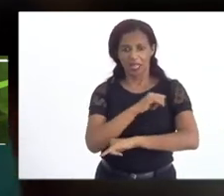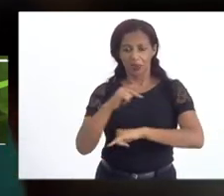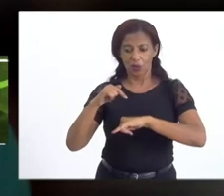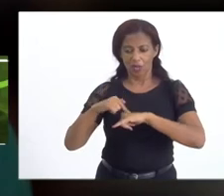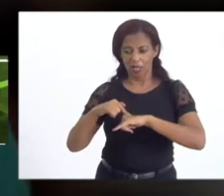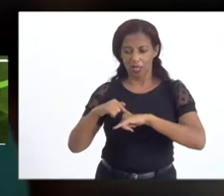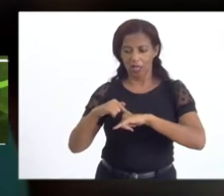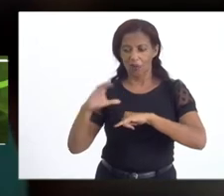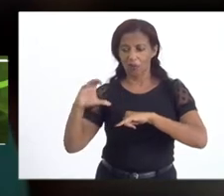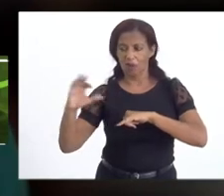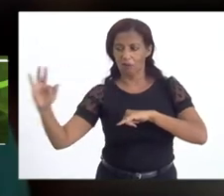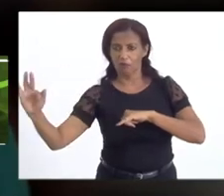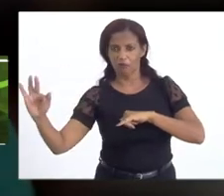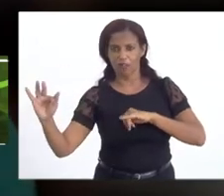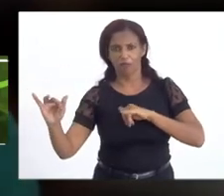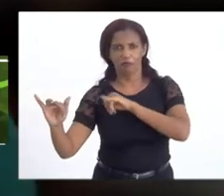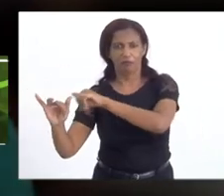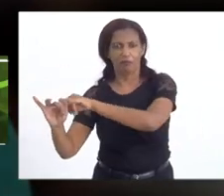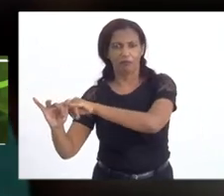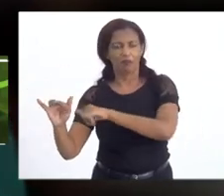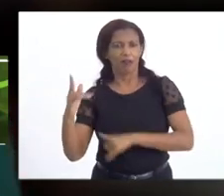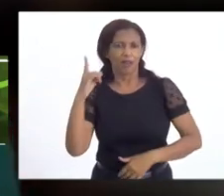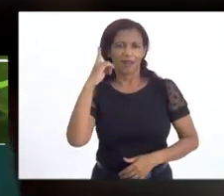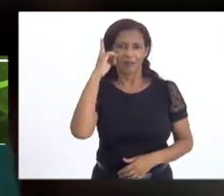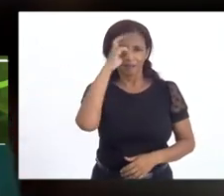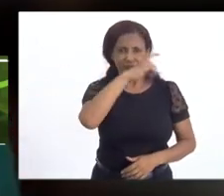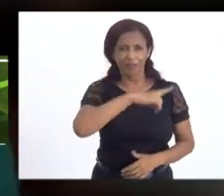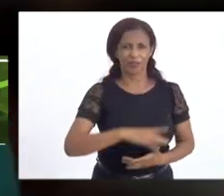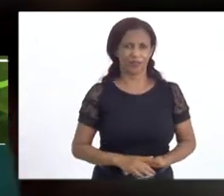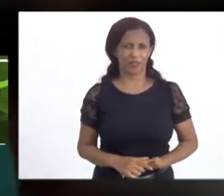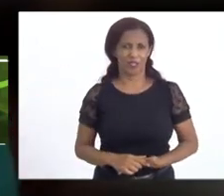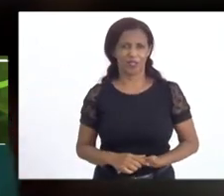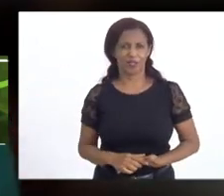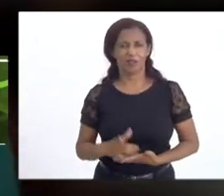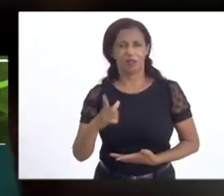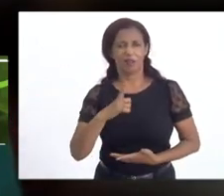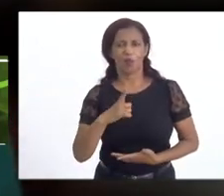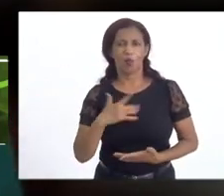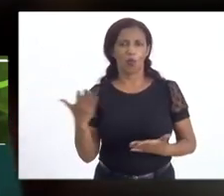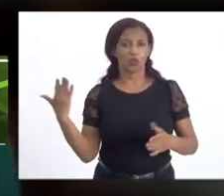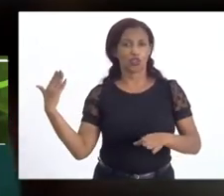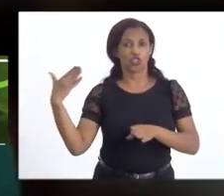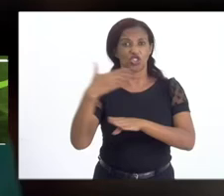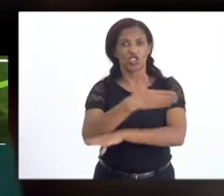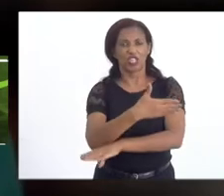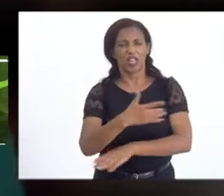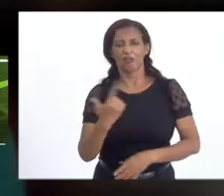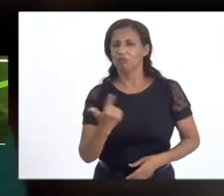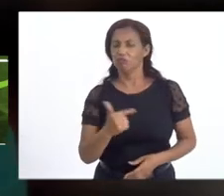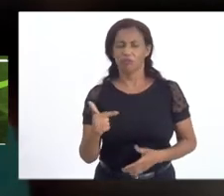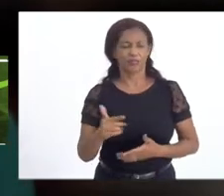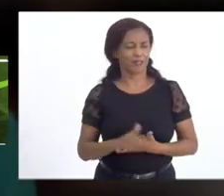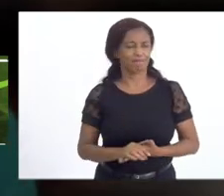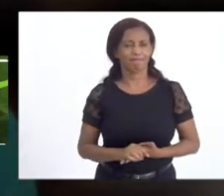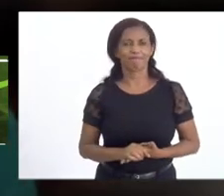recentemente com Confins, embora a gente tenha voos praticamente diários hoje, direto Cabo Frio-Confins, mas